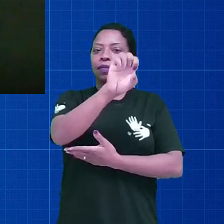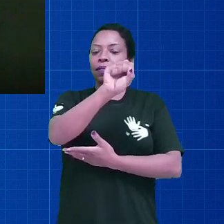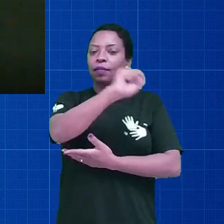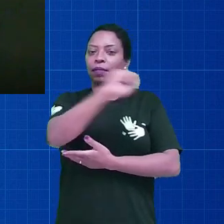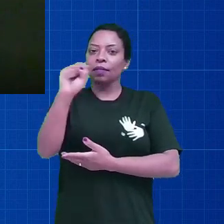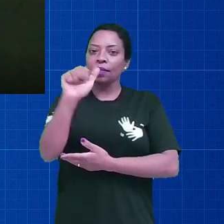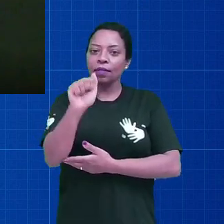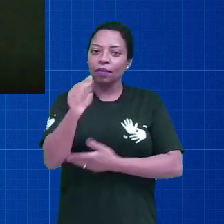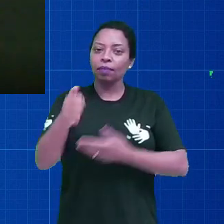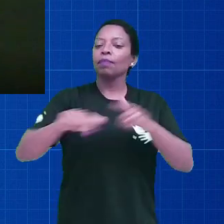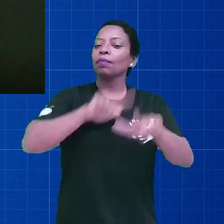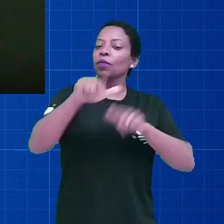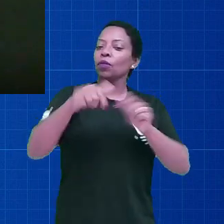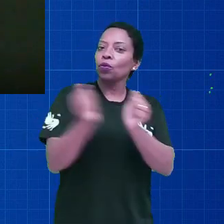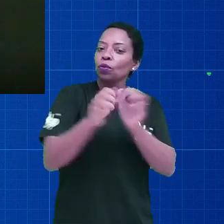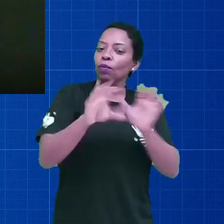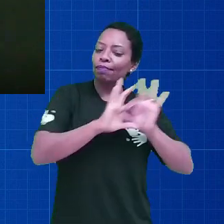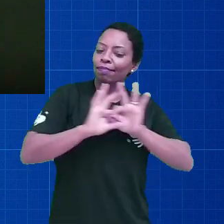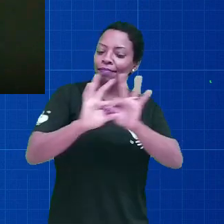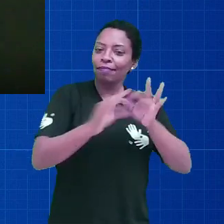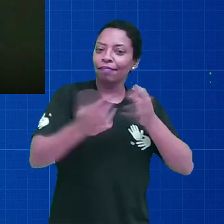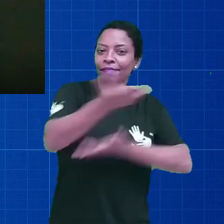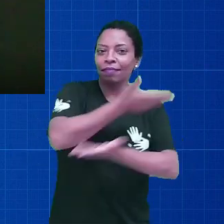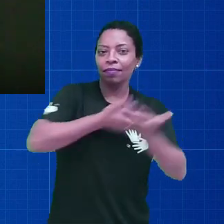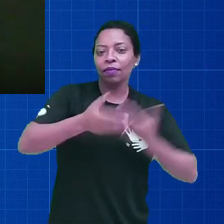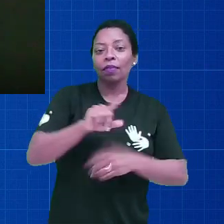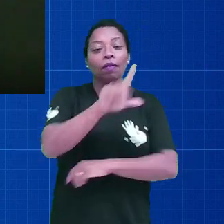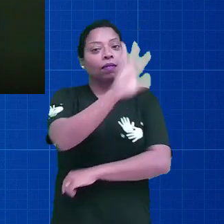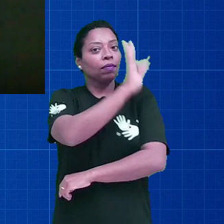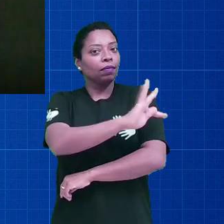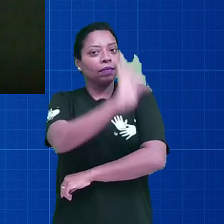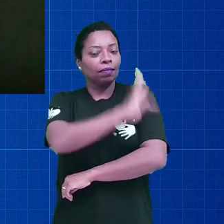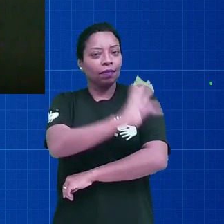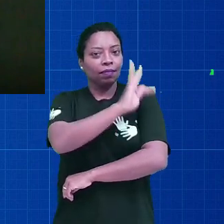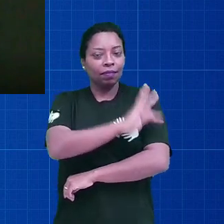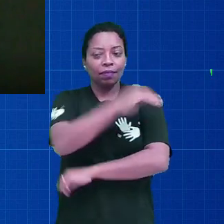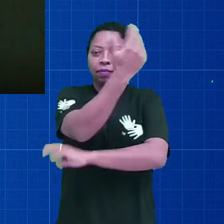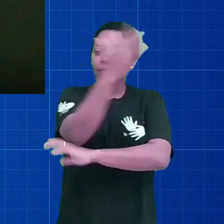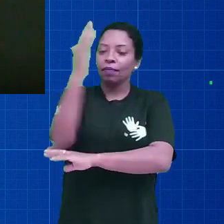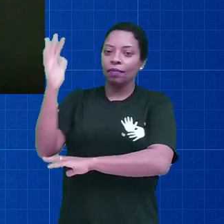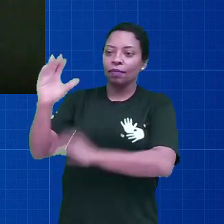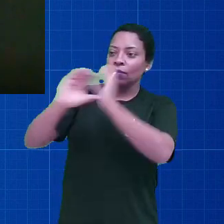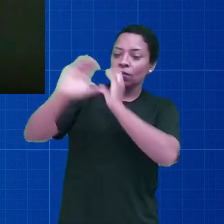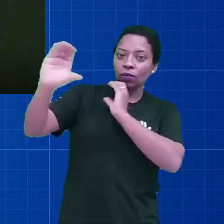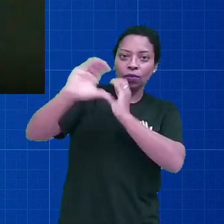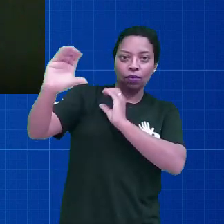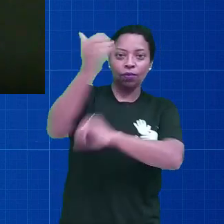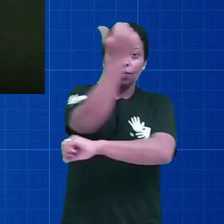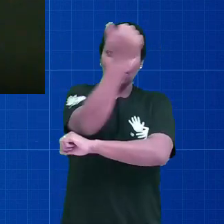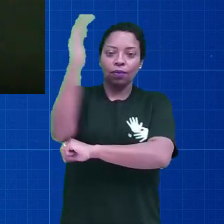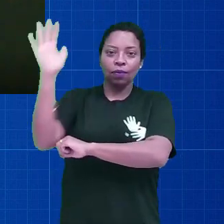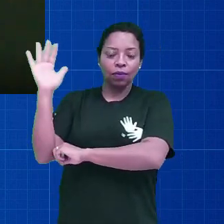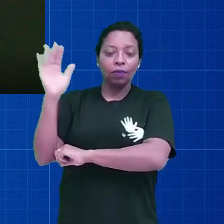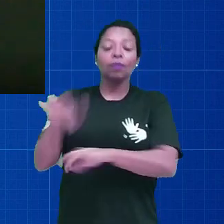na mediação. A Andressa, ela é técnica em meio ambiente, engenheira